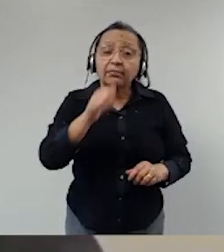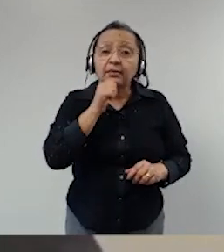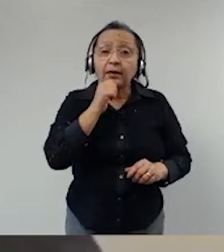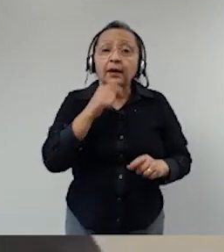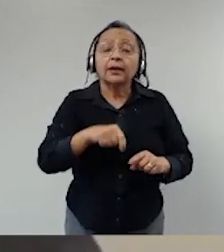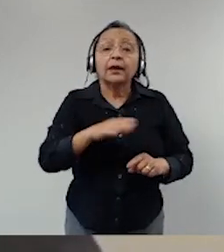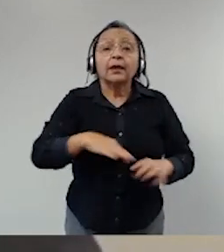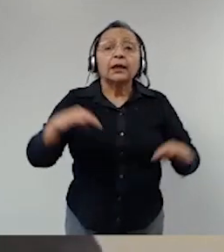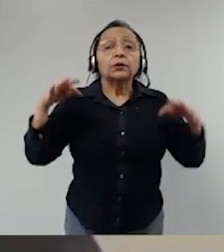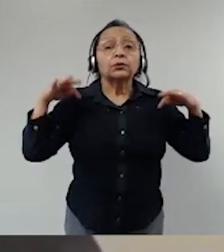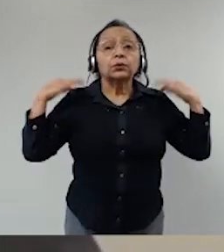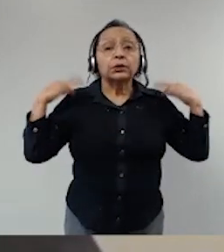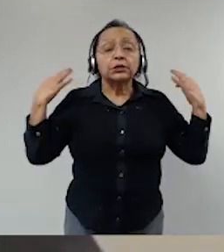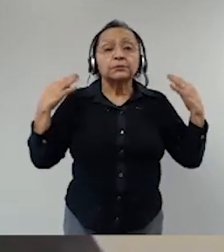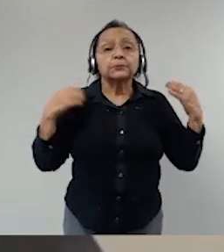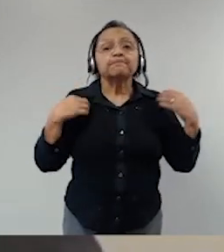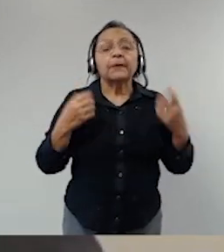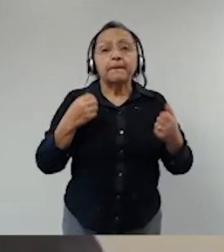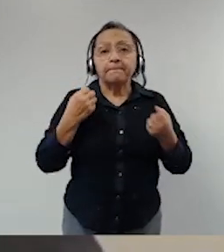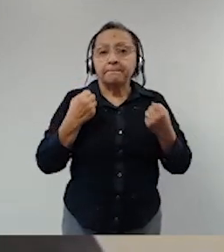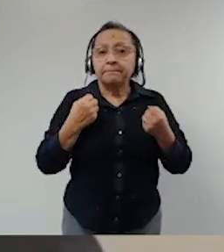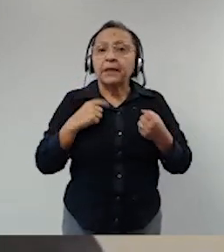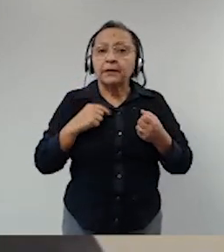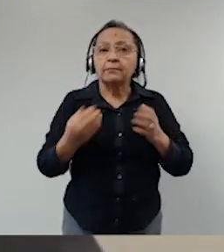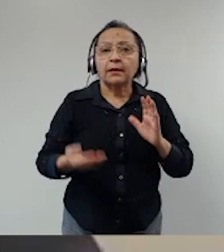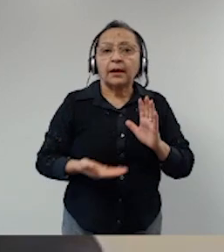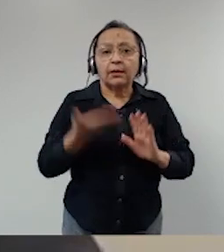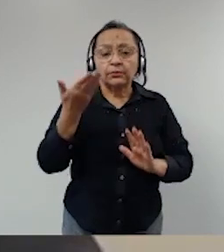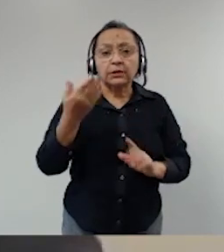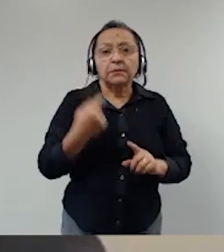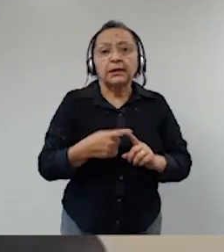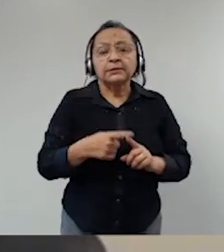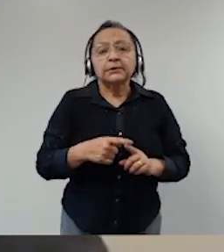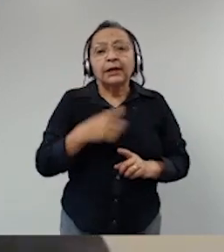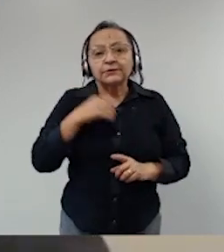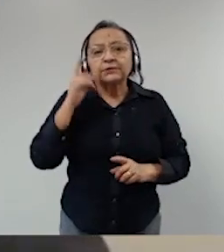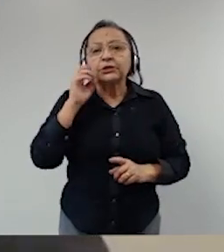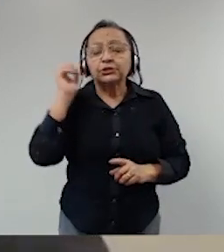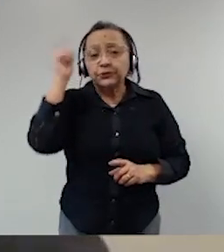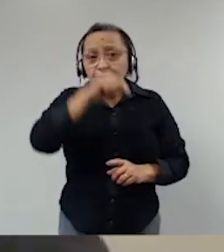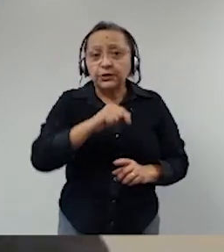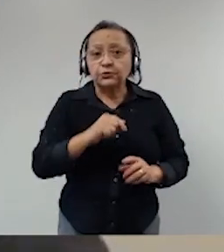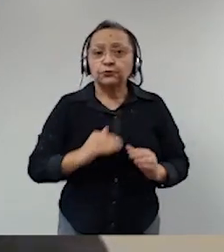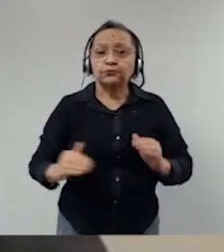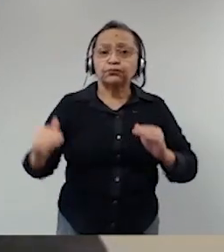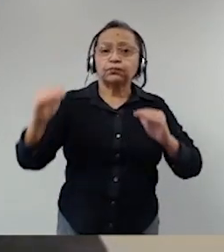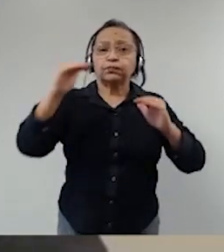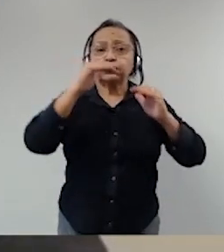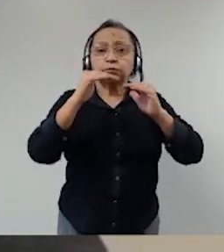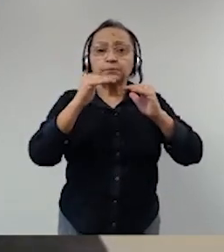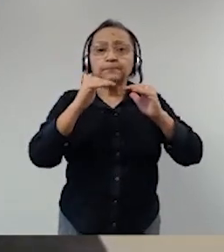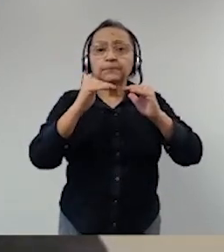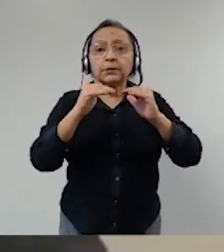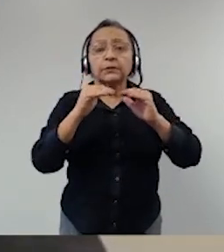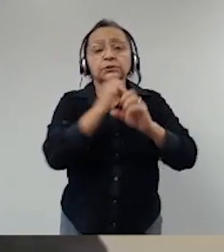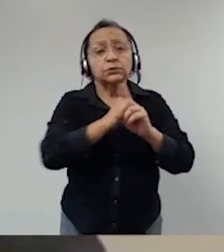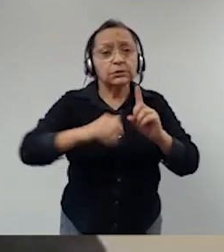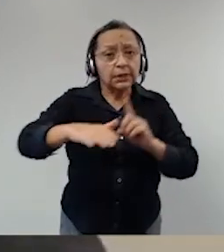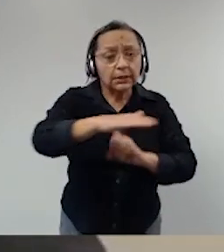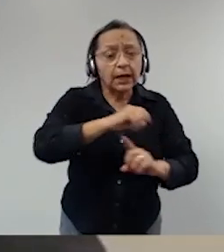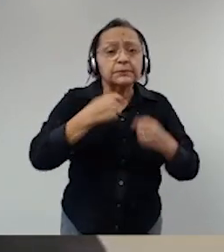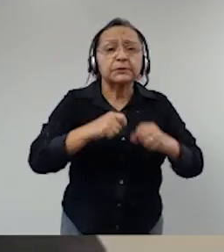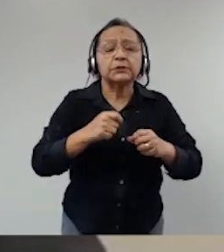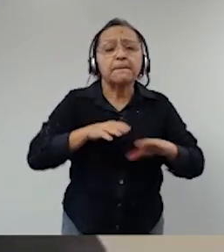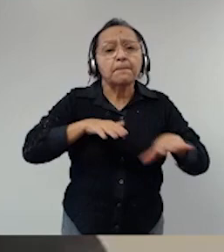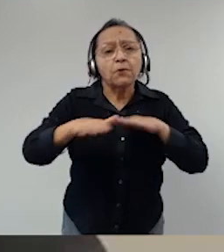União Europeia e em Portugal 14%, e portanto vai ser difícil. Mas as sociedades de advogados precisam de transações, precisam de movimento